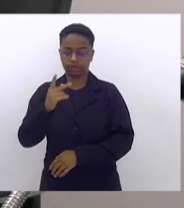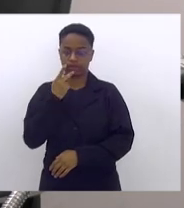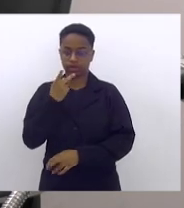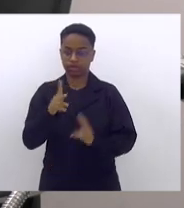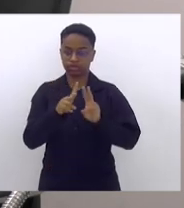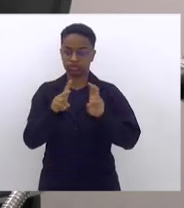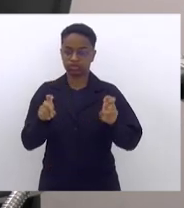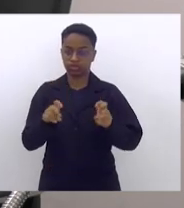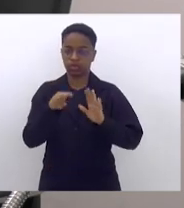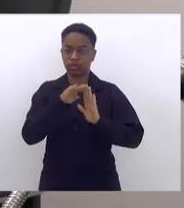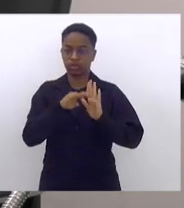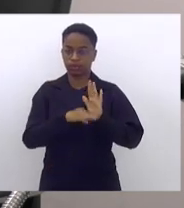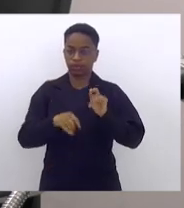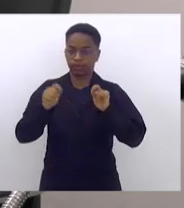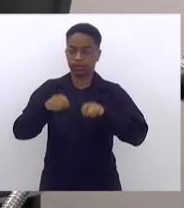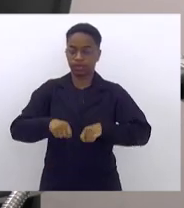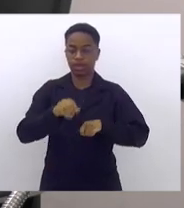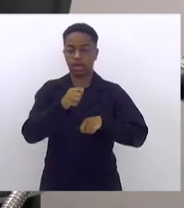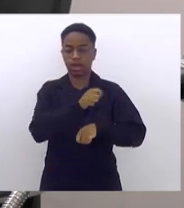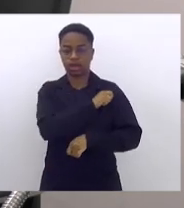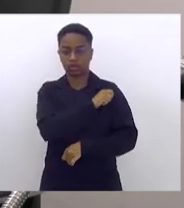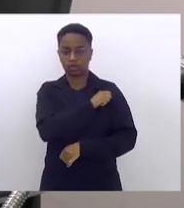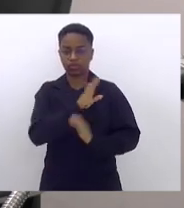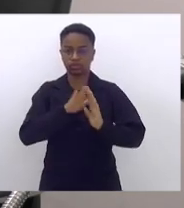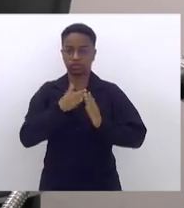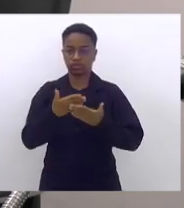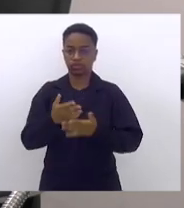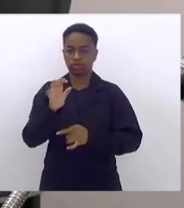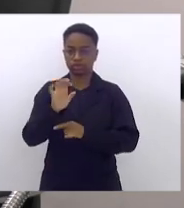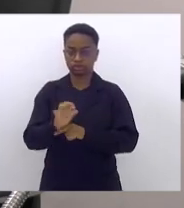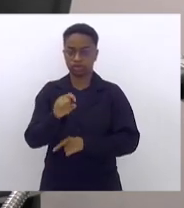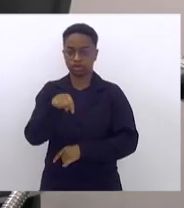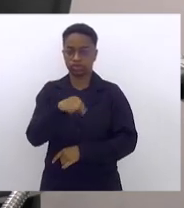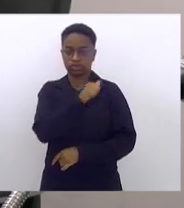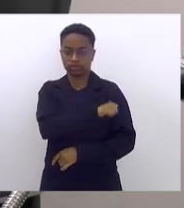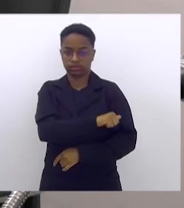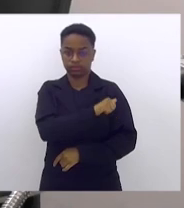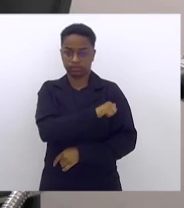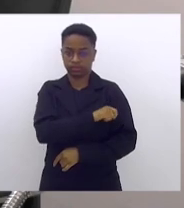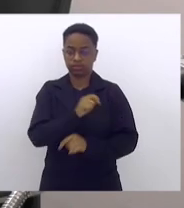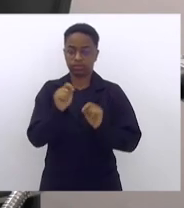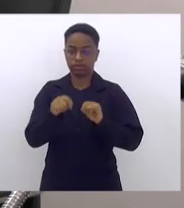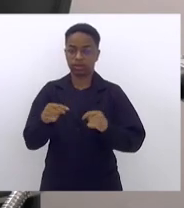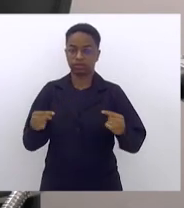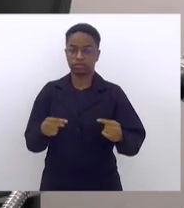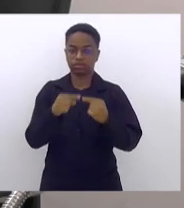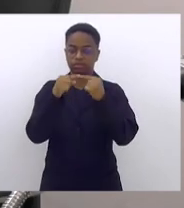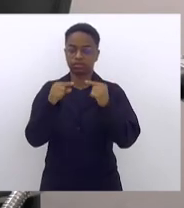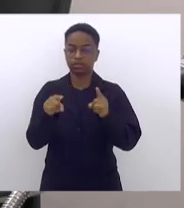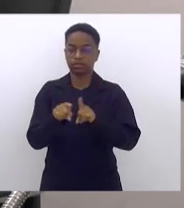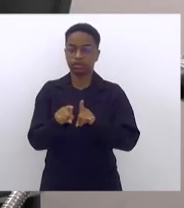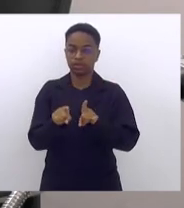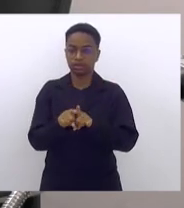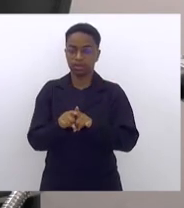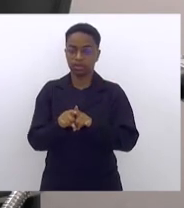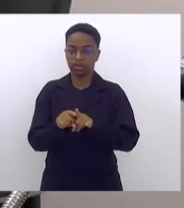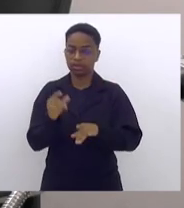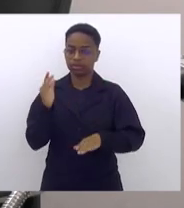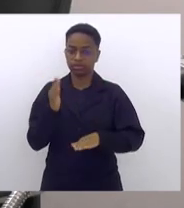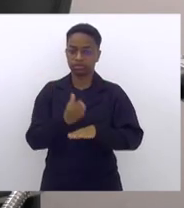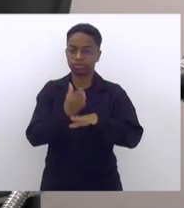sobre o programa de capacitação de alunos das escolas estaduais do Rio de Janeiro para identificação e combate